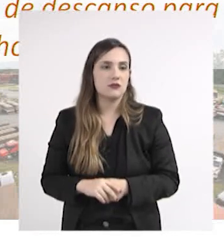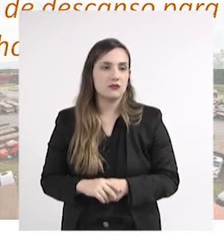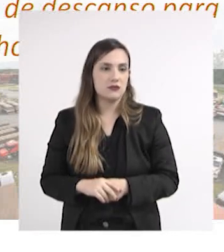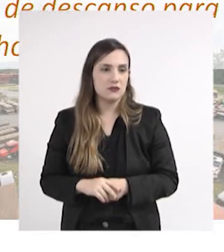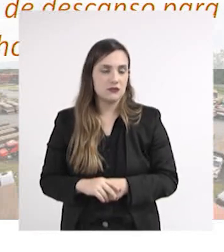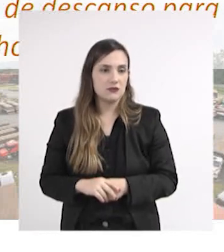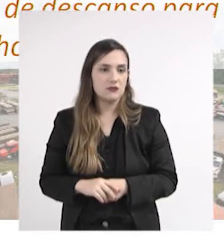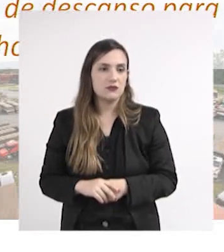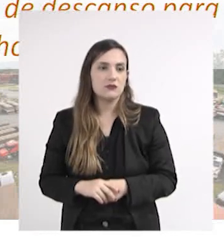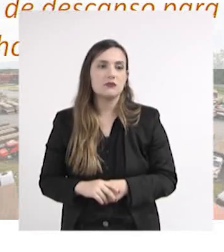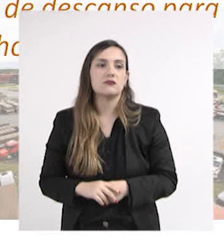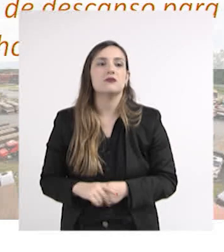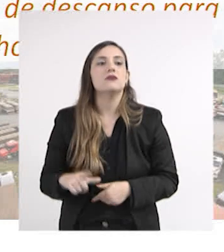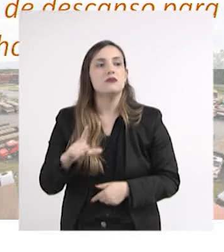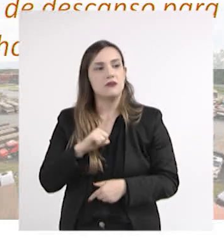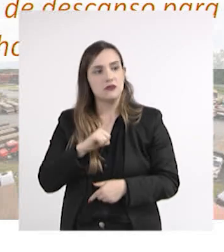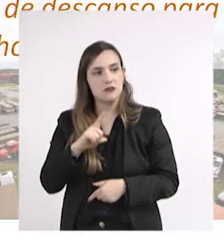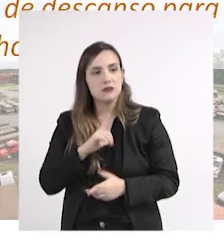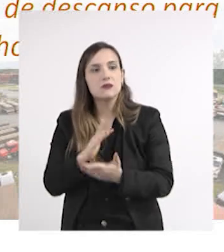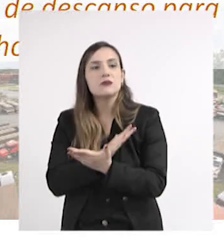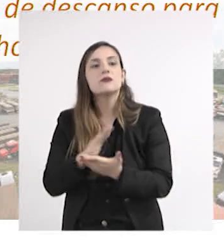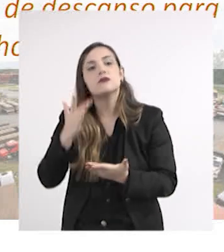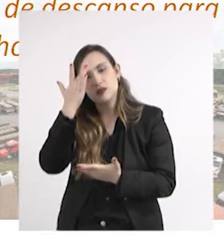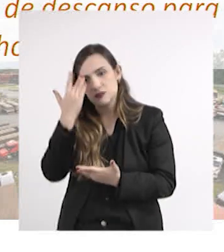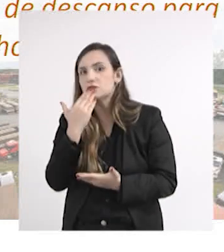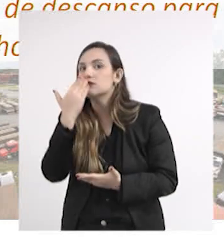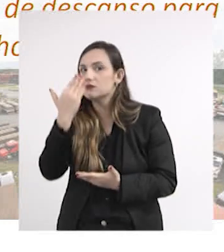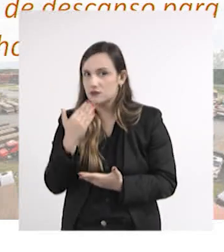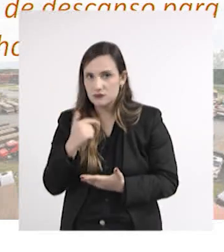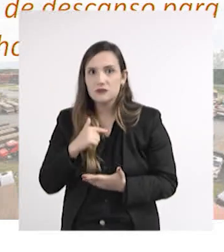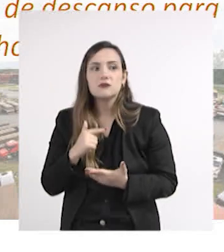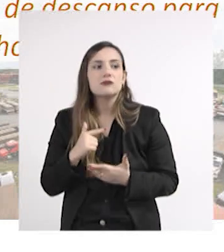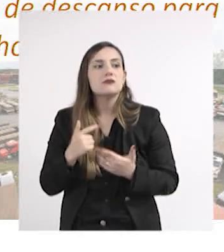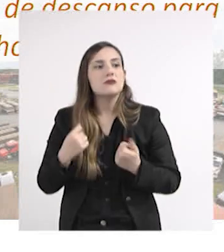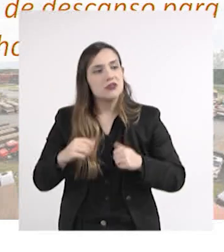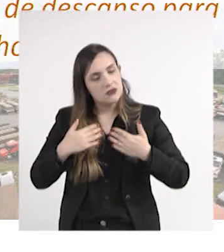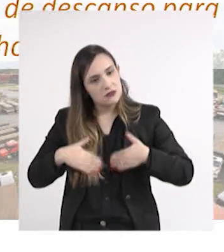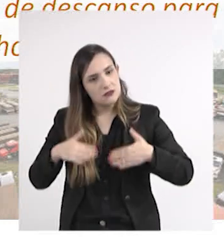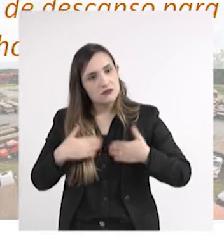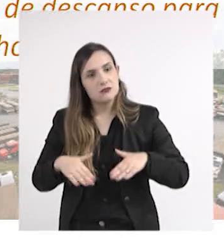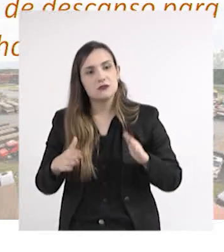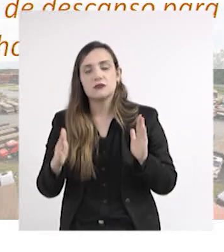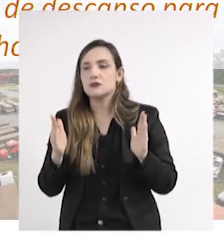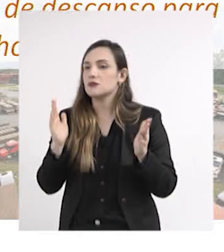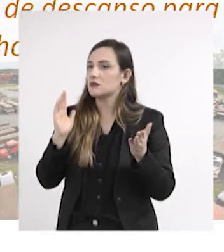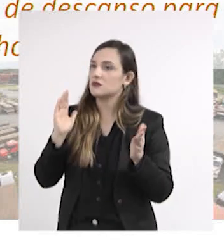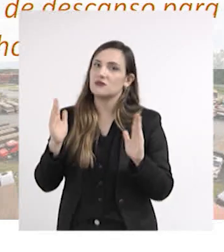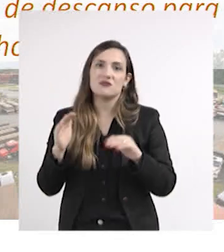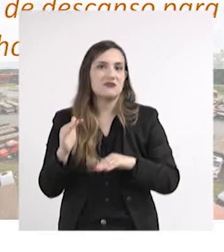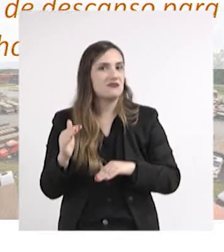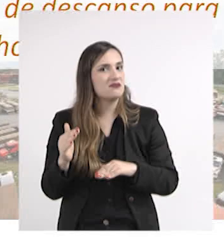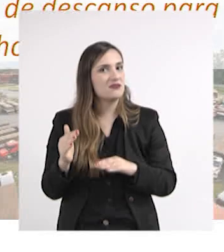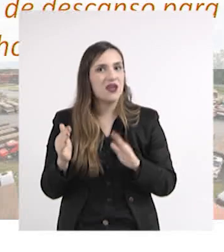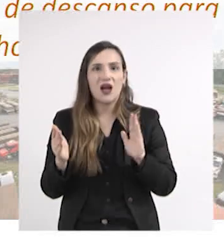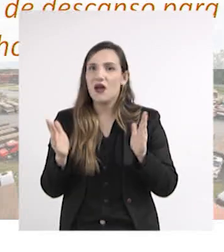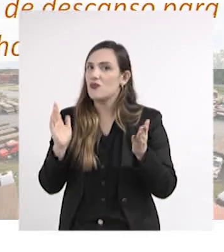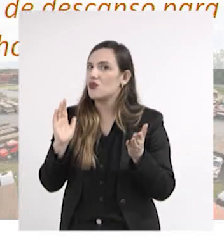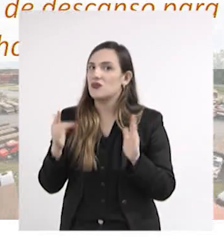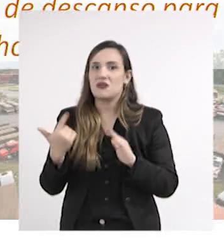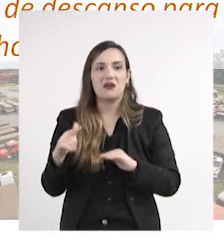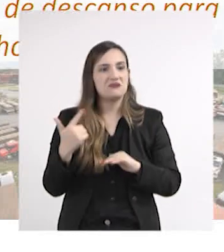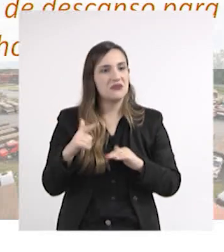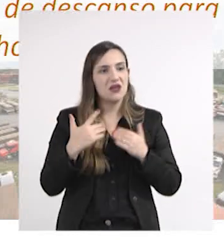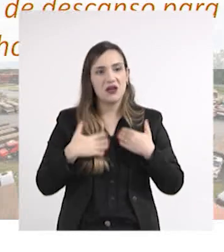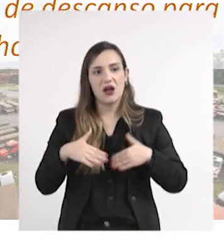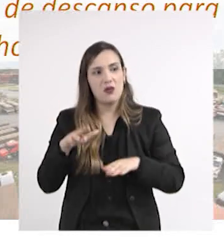que sensibilizam as autoridades reguladoras à inexistência de ponto de parada e descanso para condutores de veículos